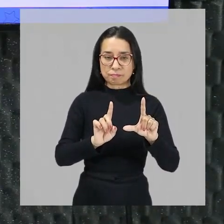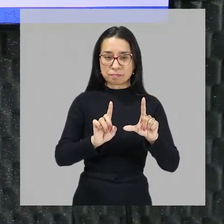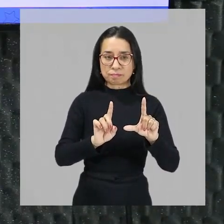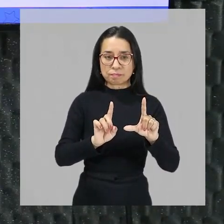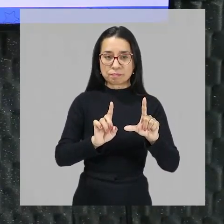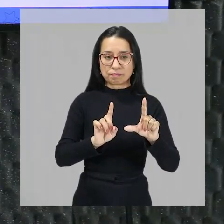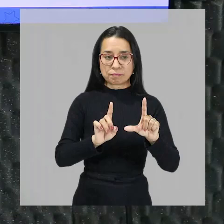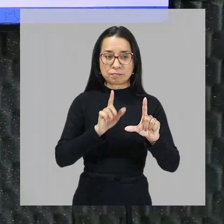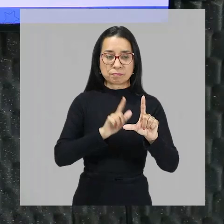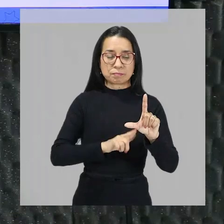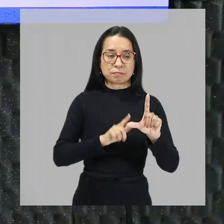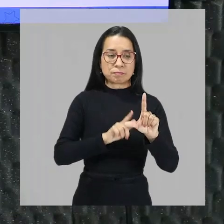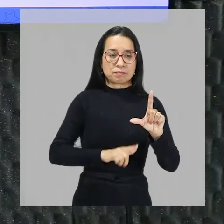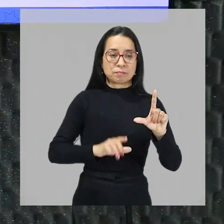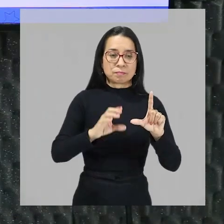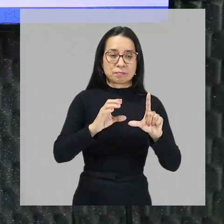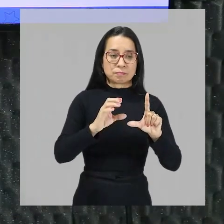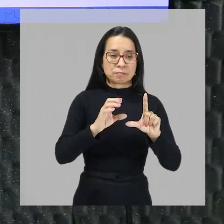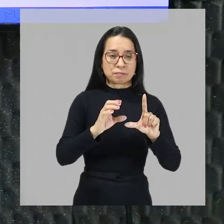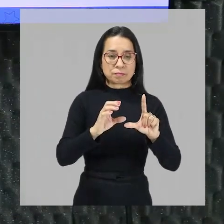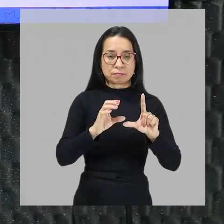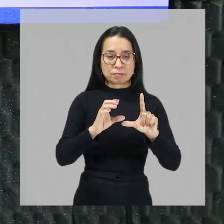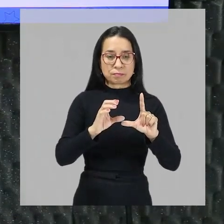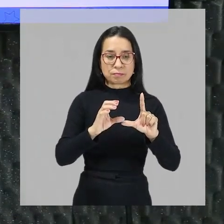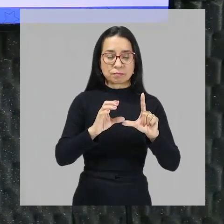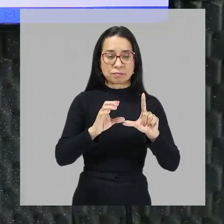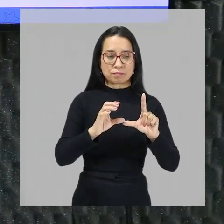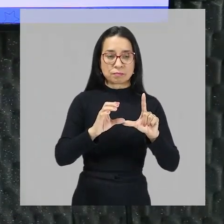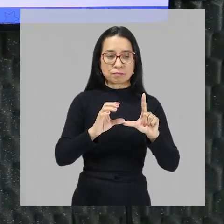exemplo? Lógico que não. Esgotamento do movimento